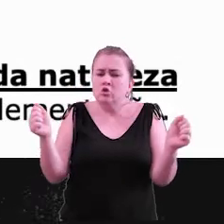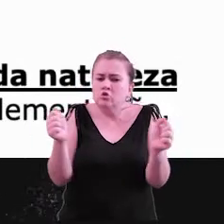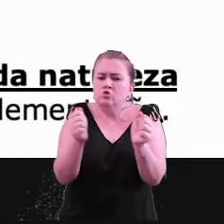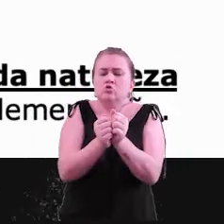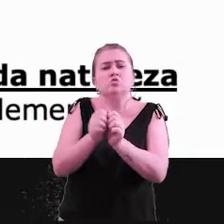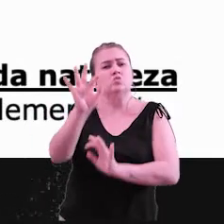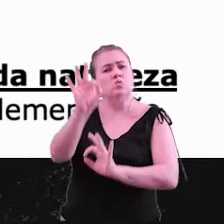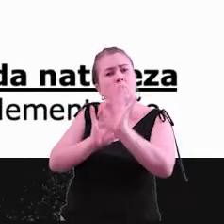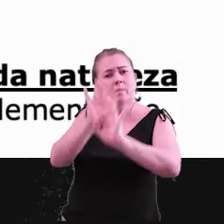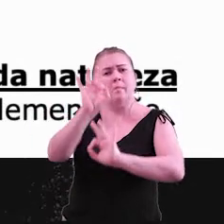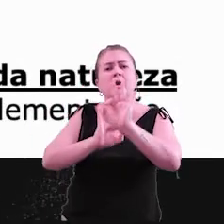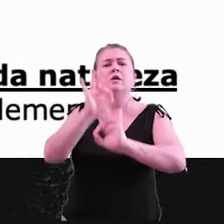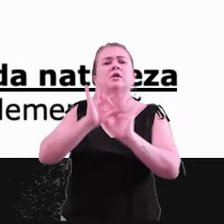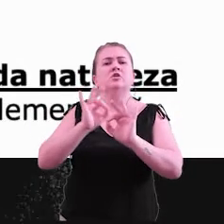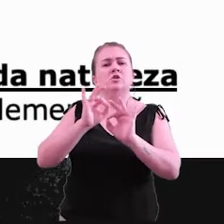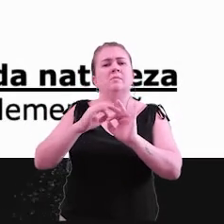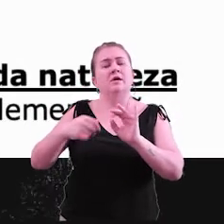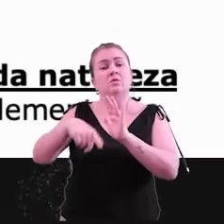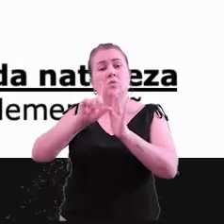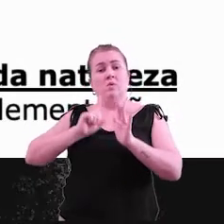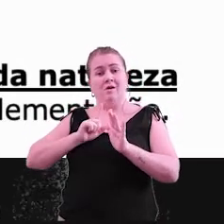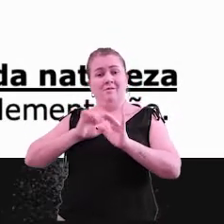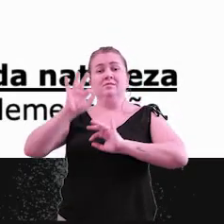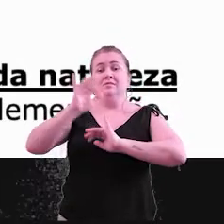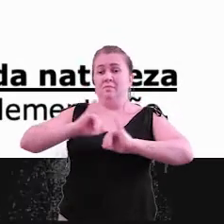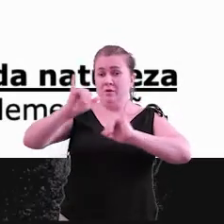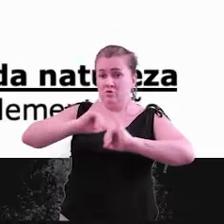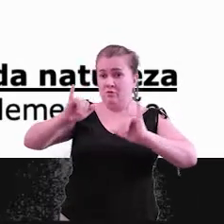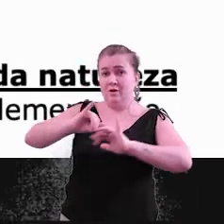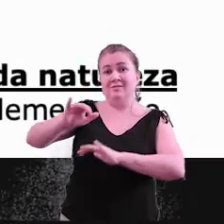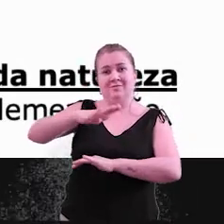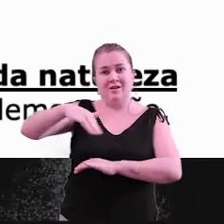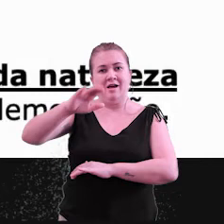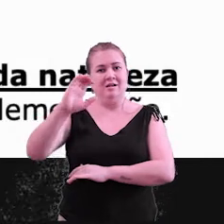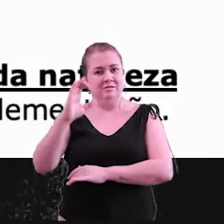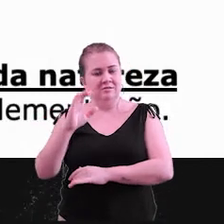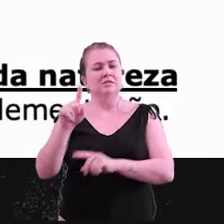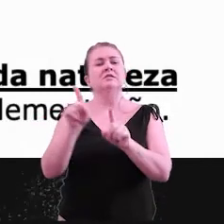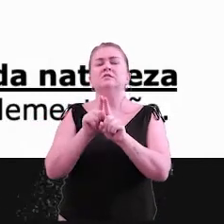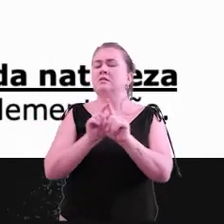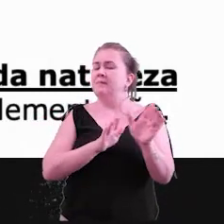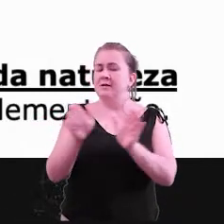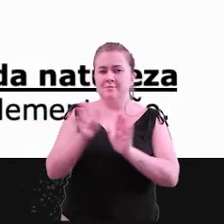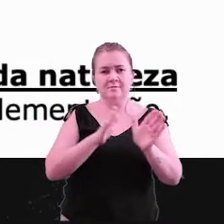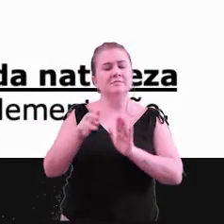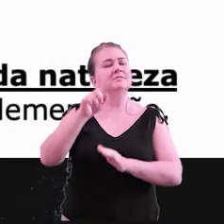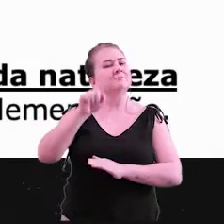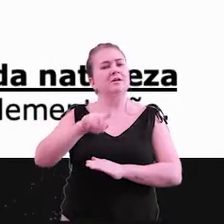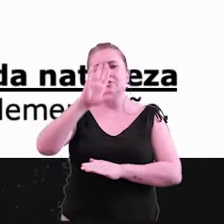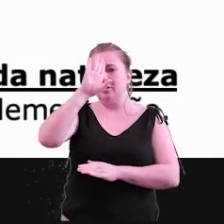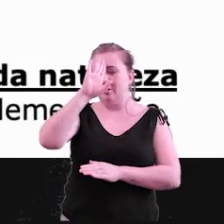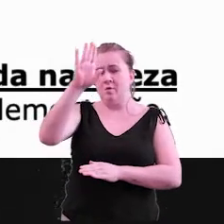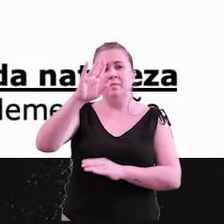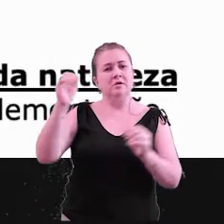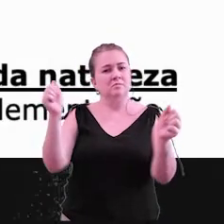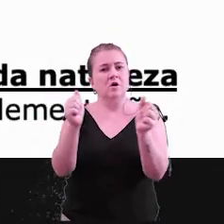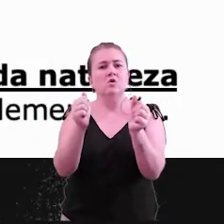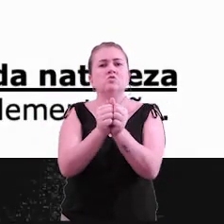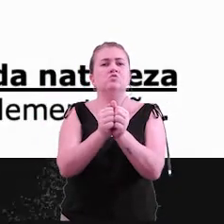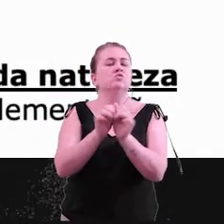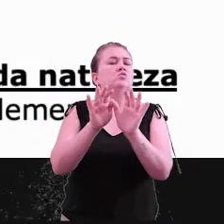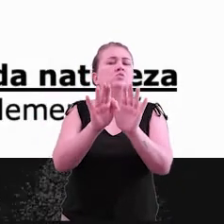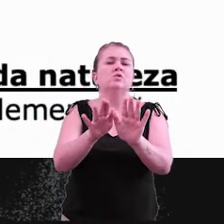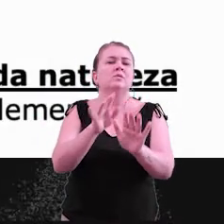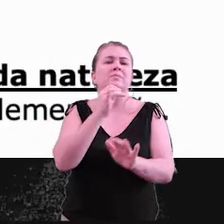e ao planejamento estratégico da divulgação científica, e a acessibilidade precisa ser parte da natureza do produto,